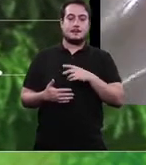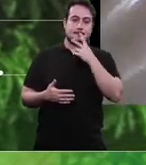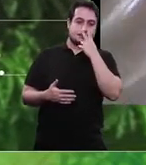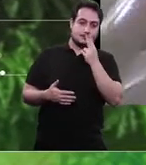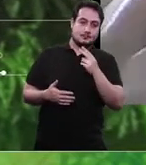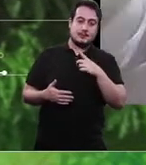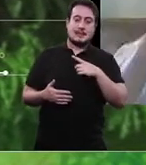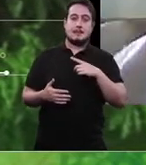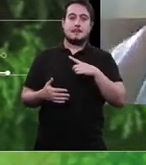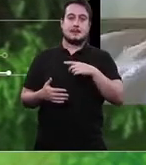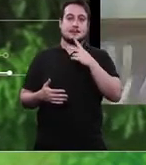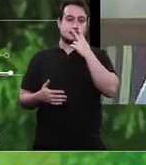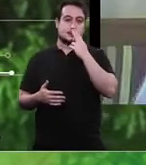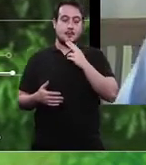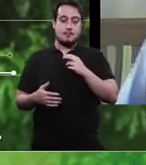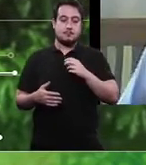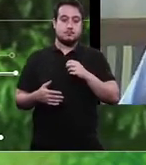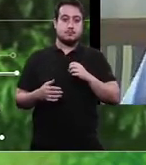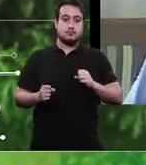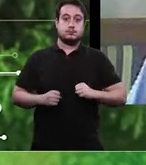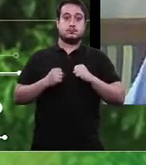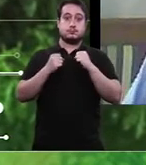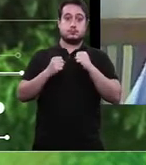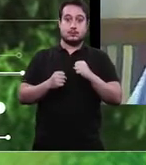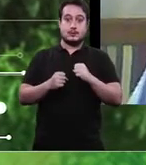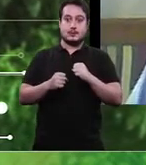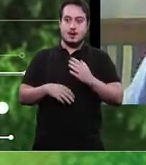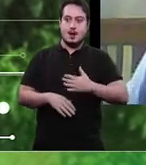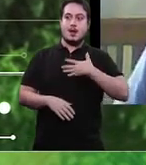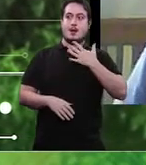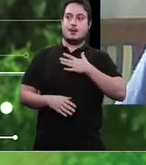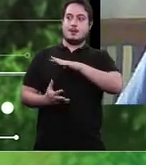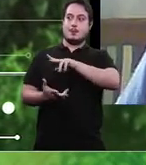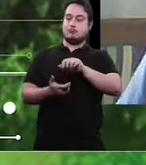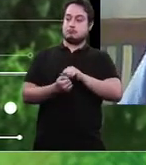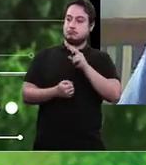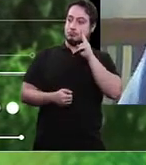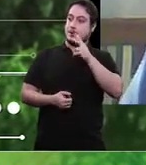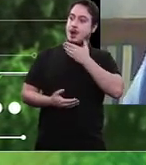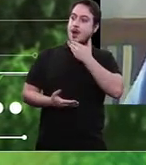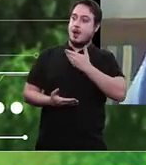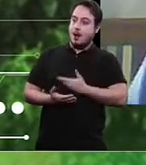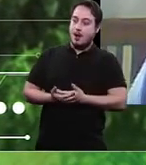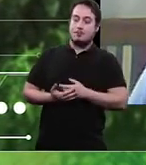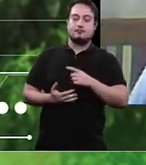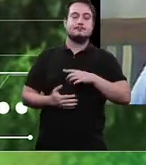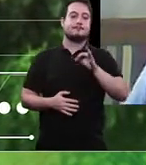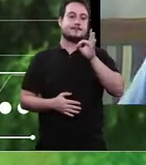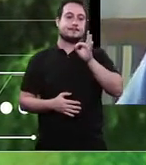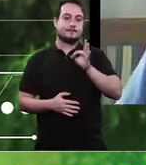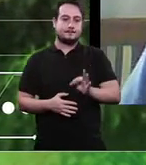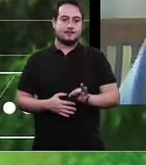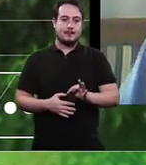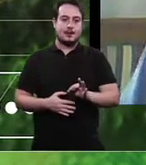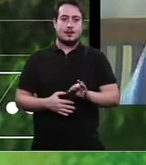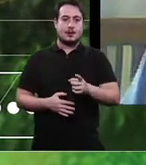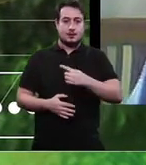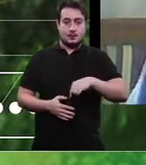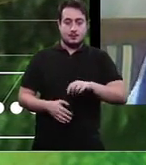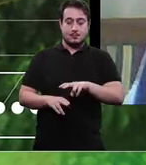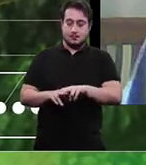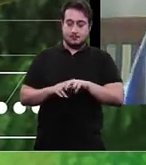aparecer, ter um potencial de crescimento que assusta o mundo, né? Isso está claro, está certo, e devido a